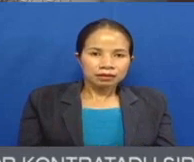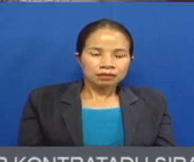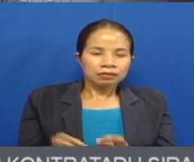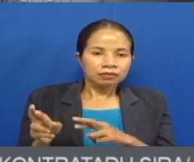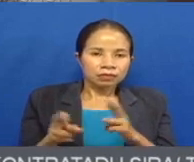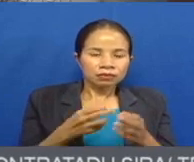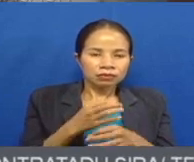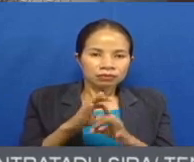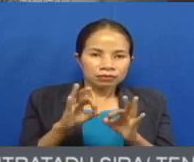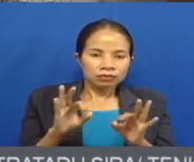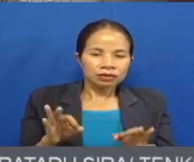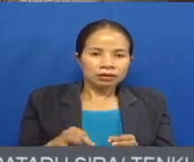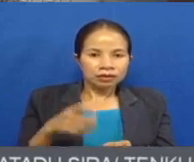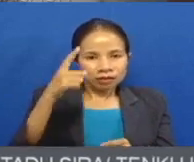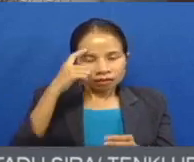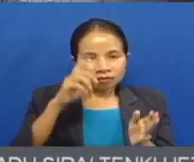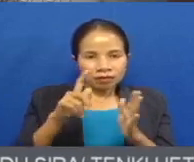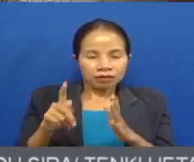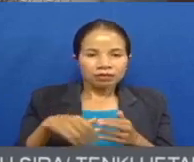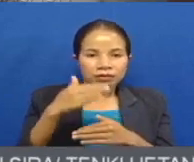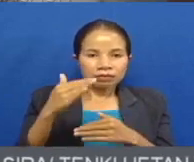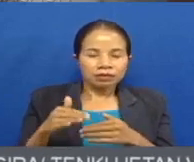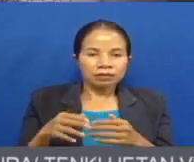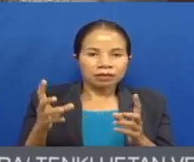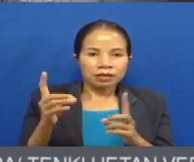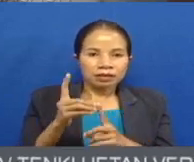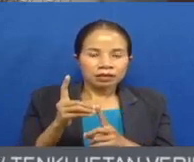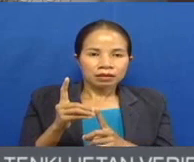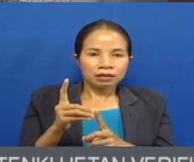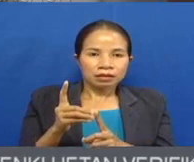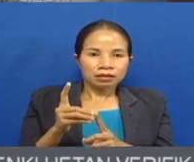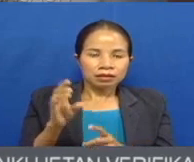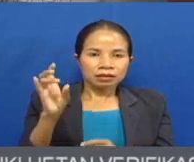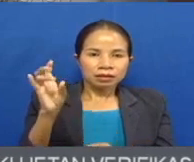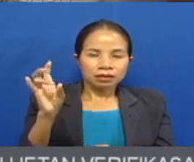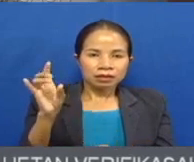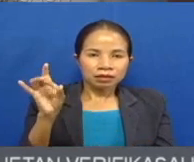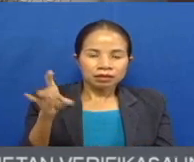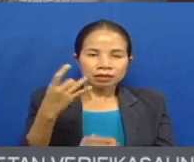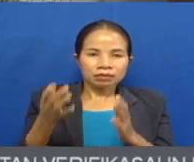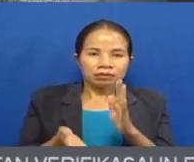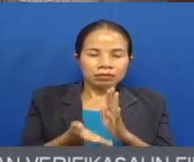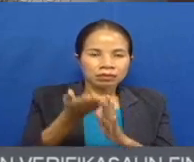pronto outro, tamo plano neve mais uma que dia 18 balete, né?